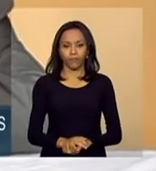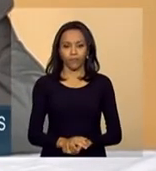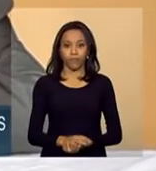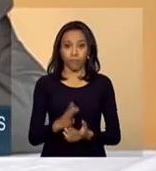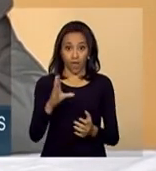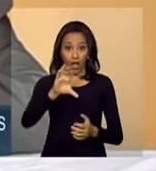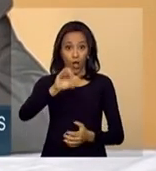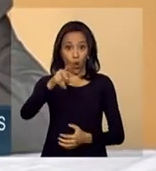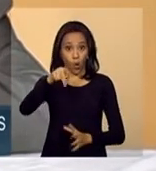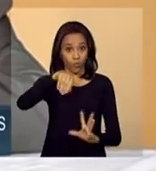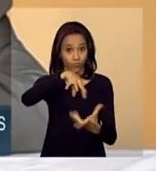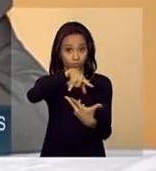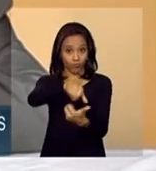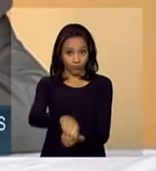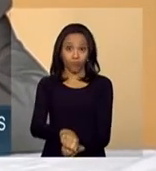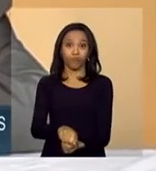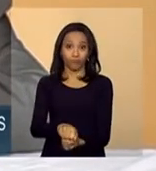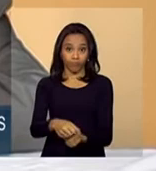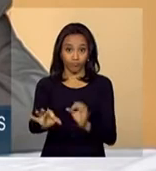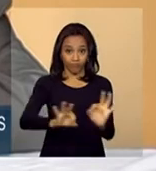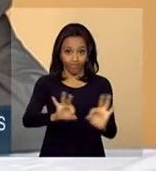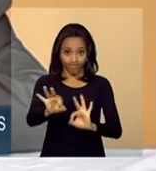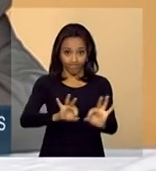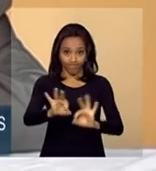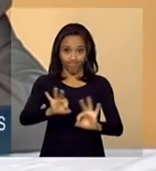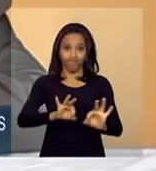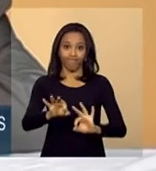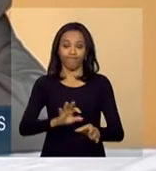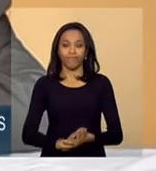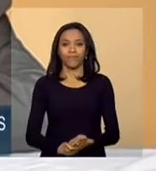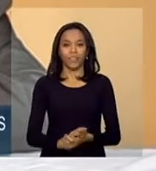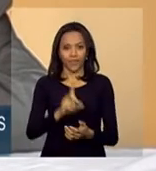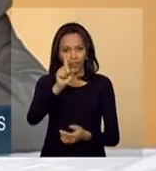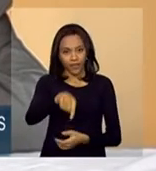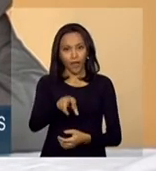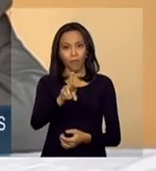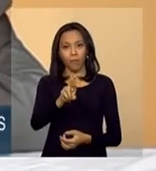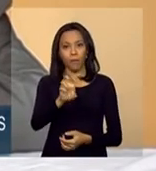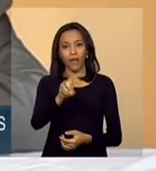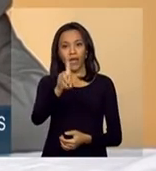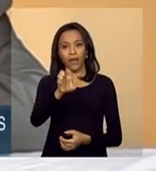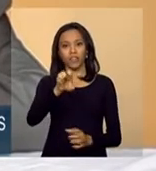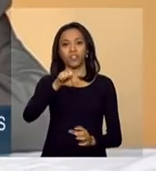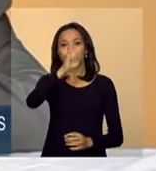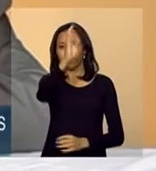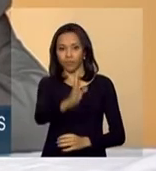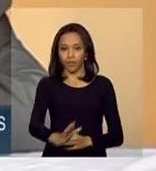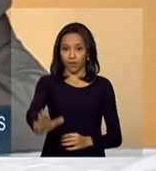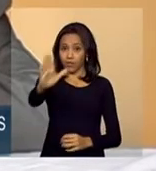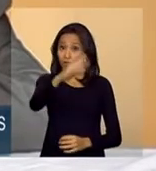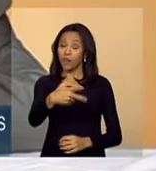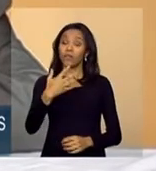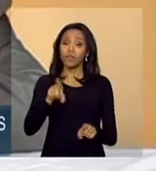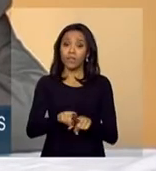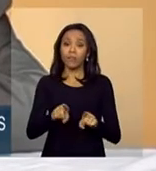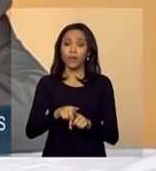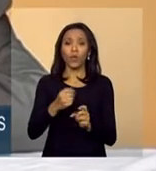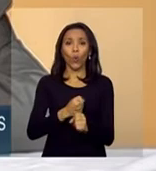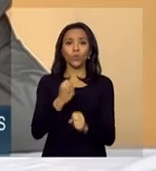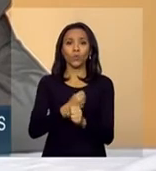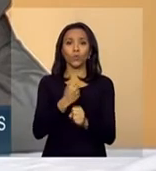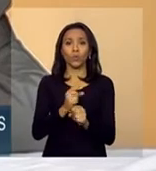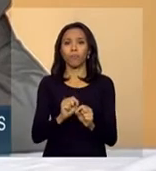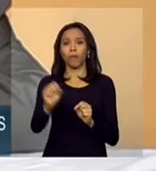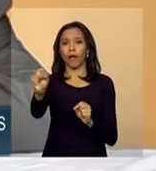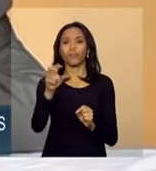do Mundo no ponto de vista de backbone, do ponto de vista de rede nacional. E aí construir os acessos em cada uma das cidades,